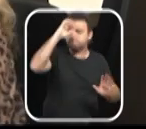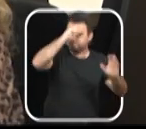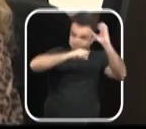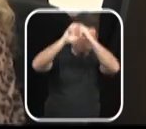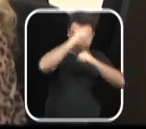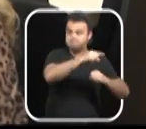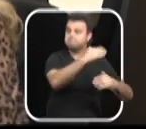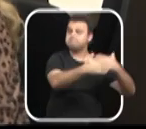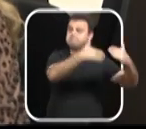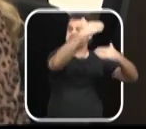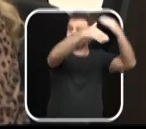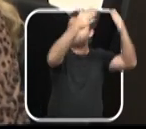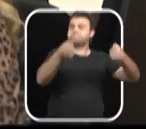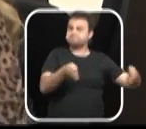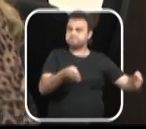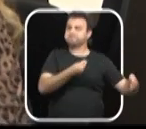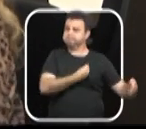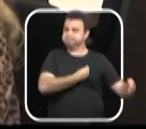nós adultos